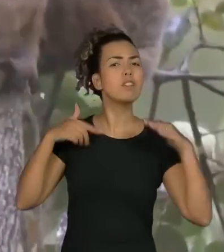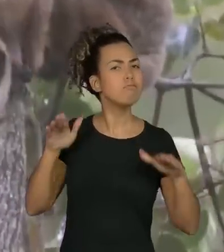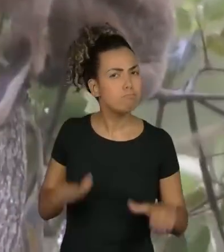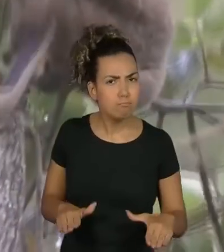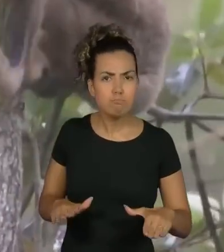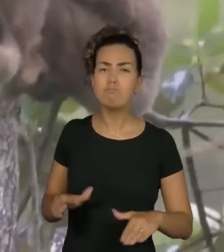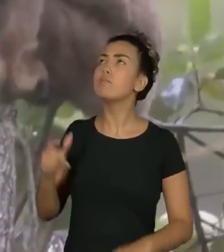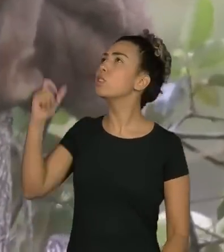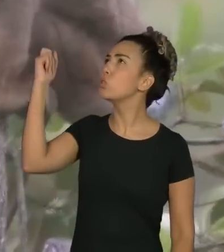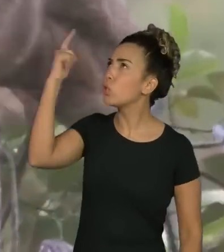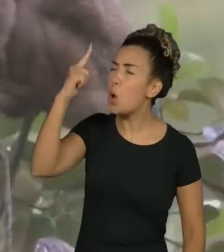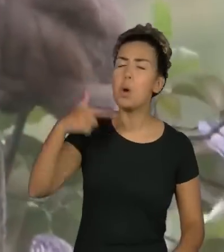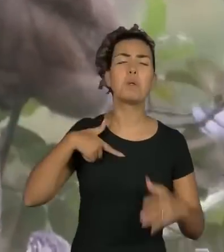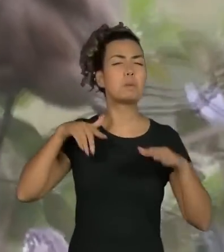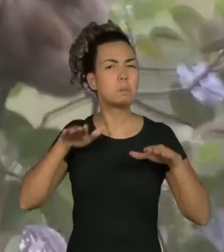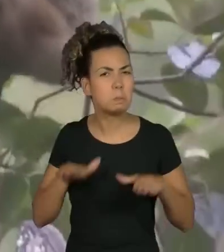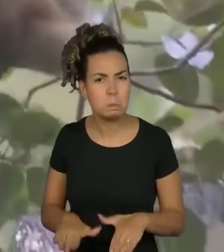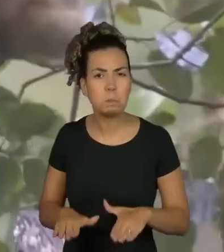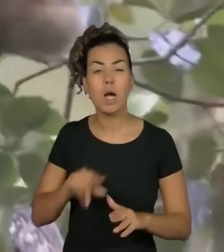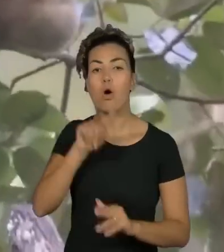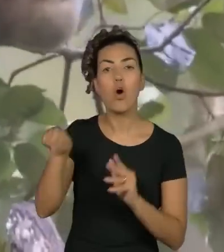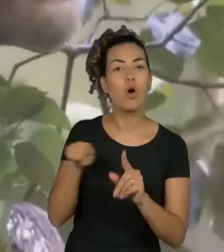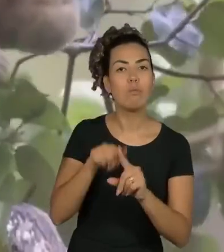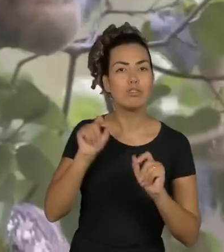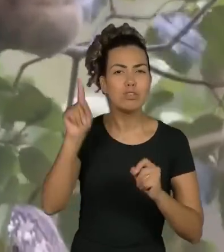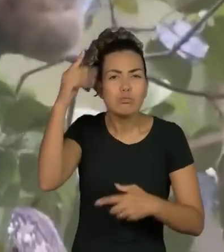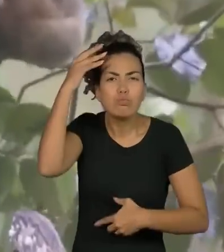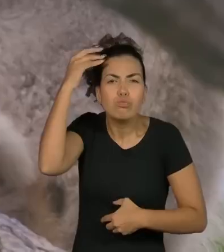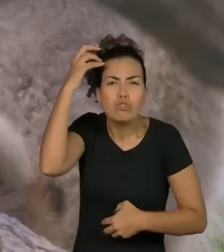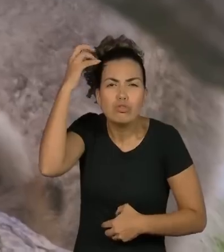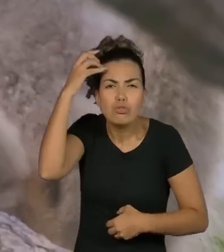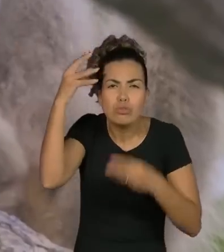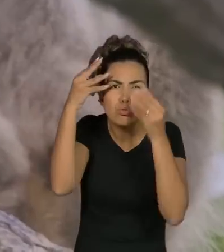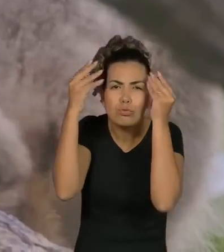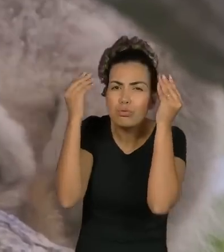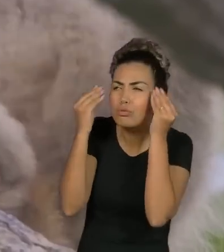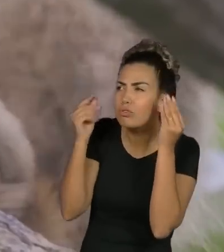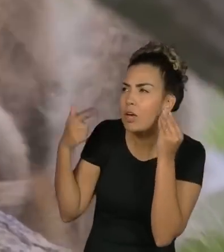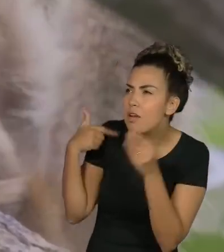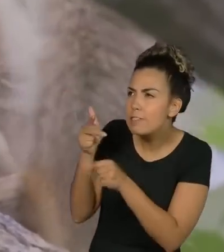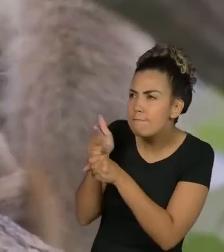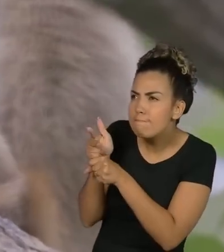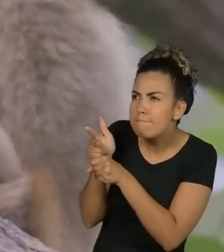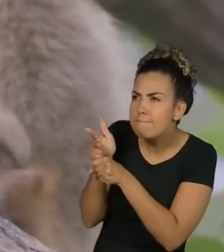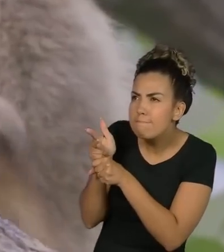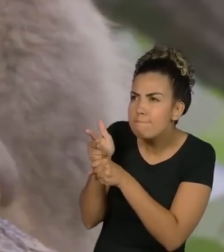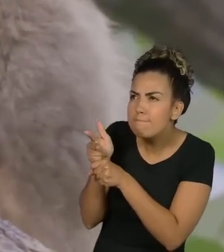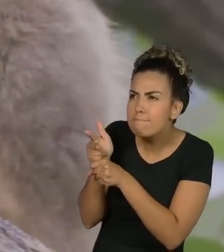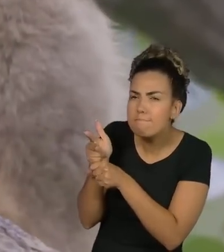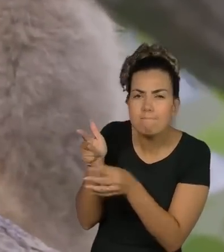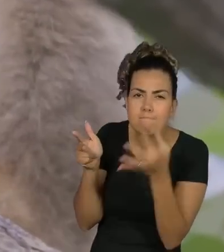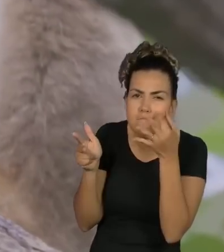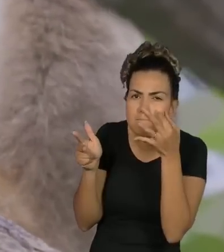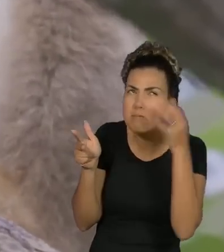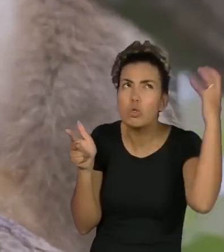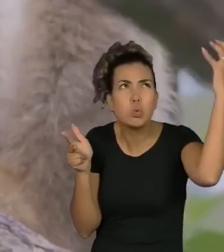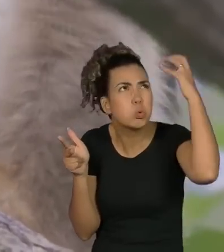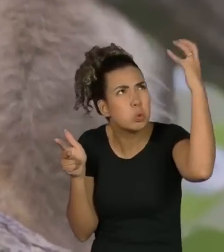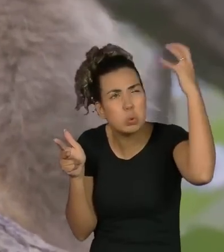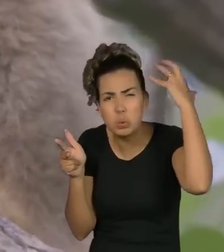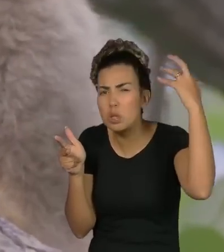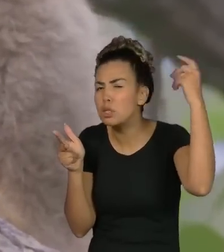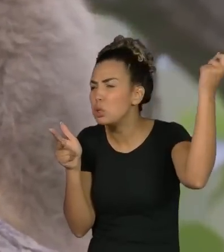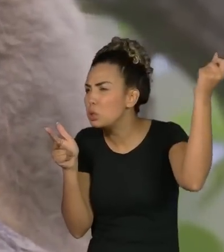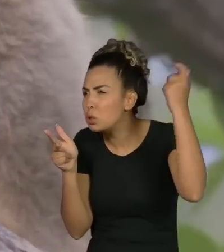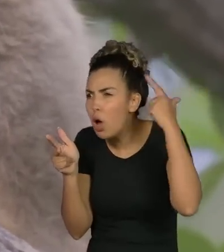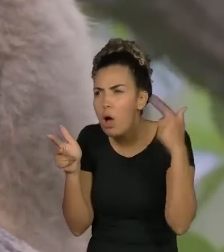e acompanhando essa família de muriqui. Foi um aprendizado enorme também aprender com esses animais. São animais que gostam